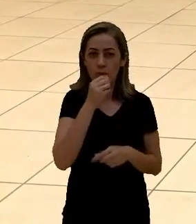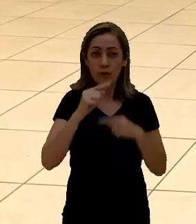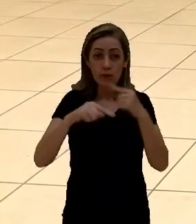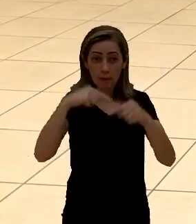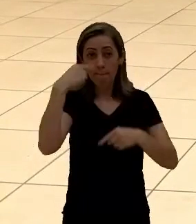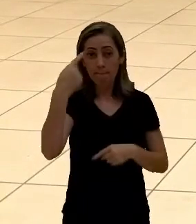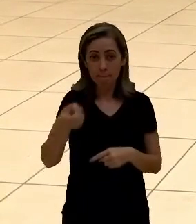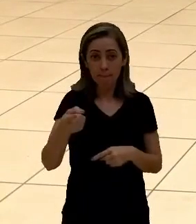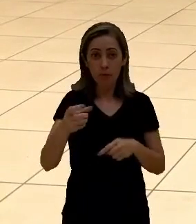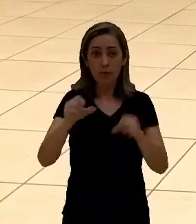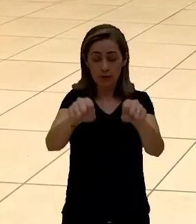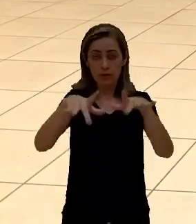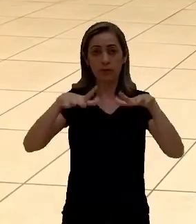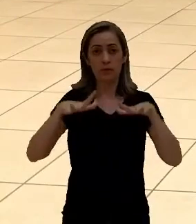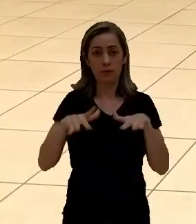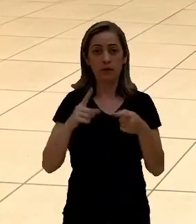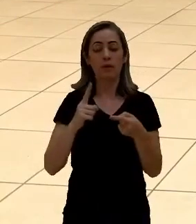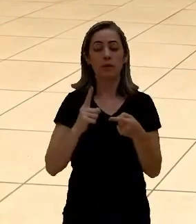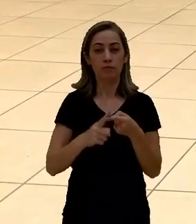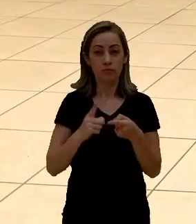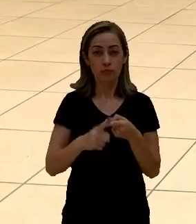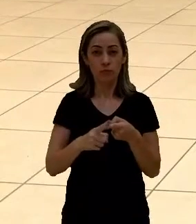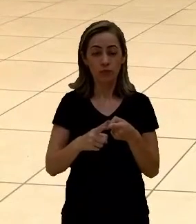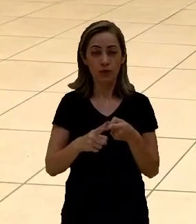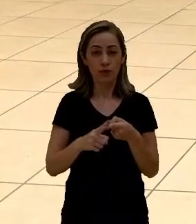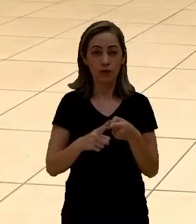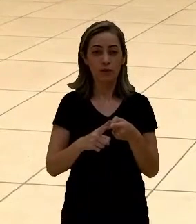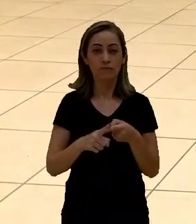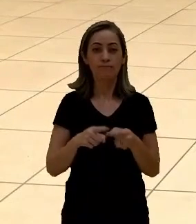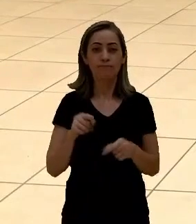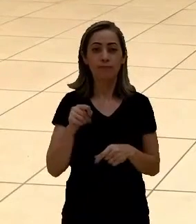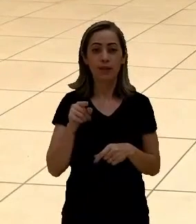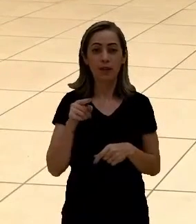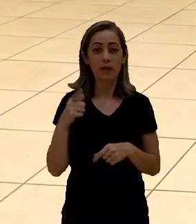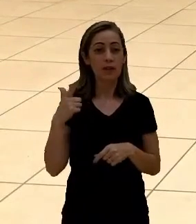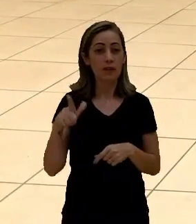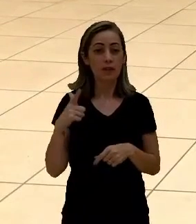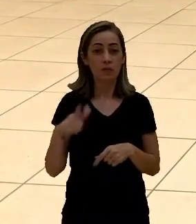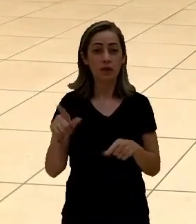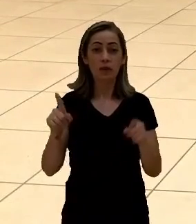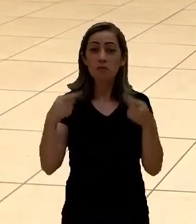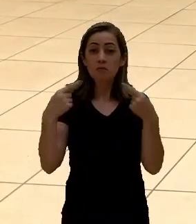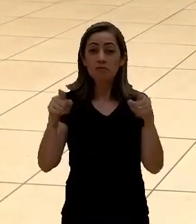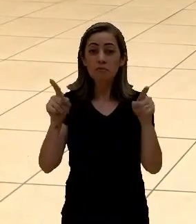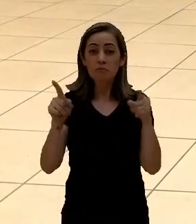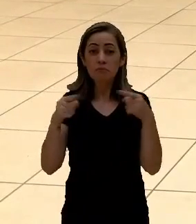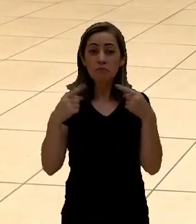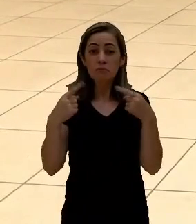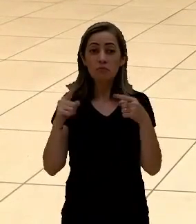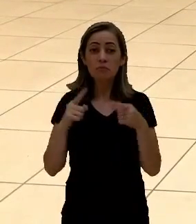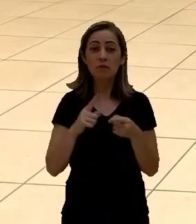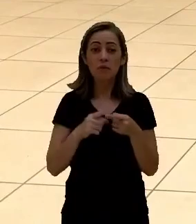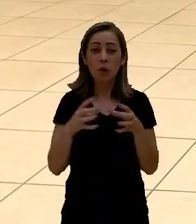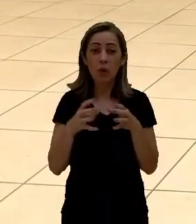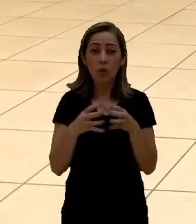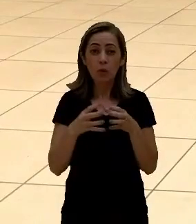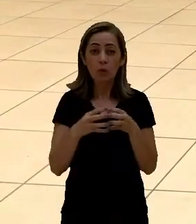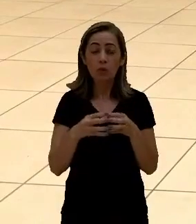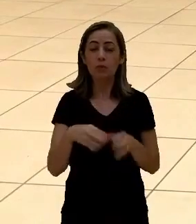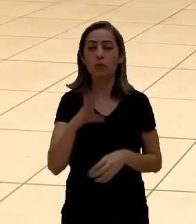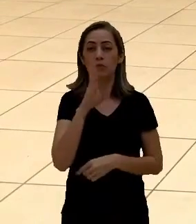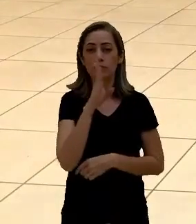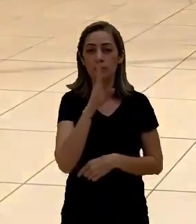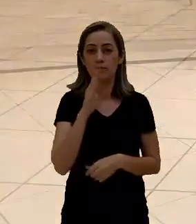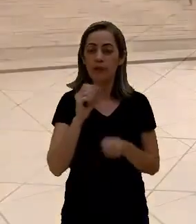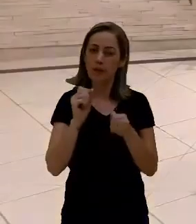Assembleia por quê Porque daí força eles a Gerar silêncio a